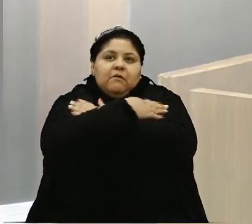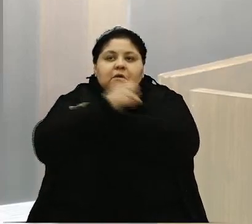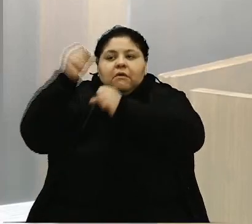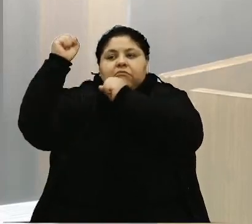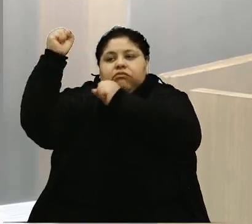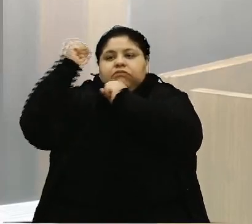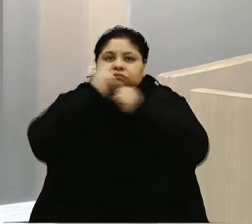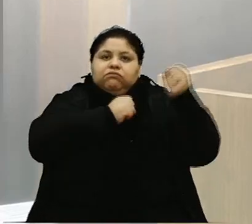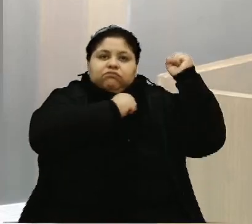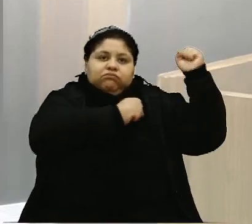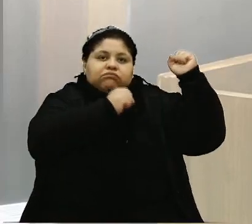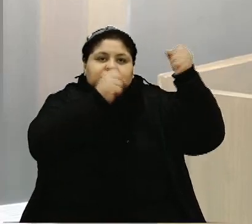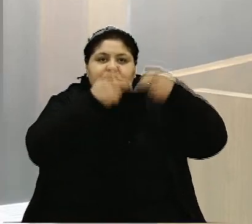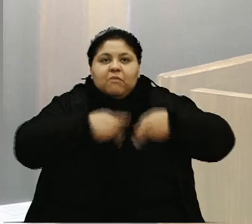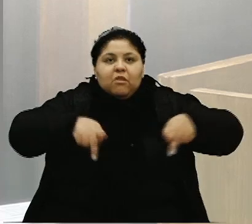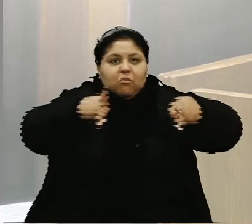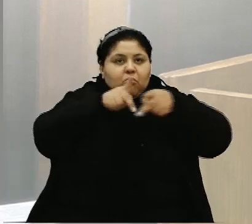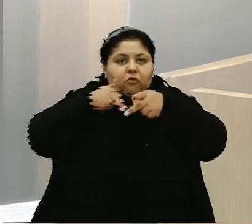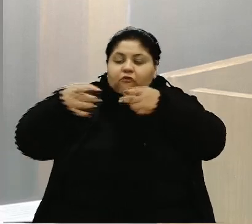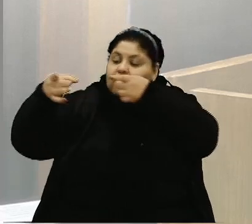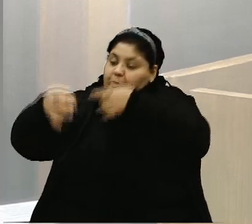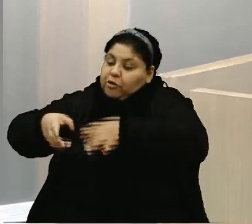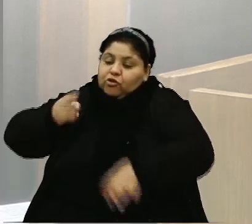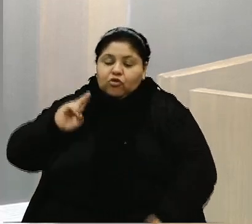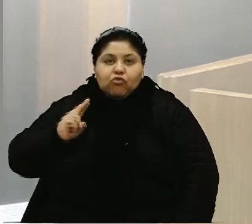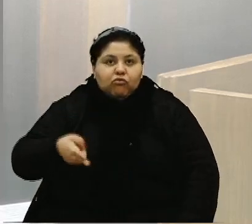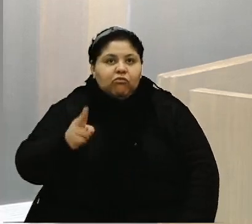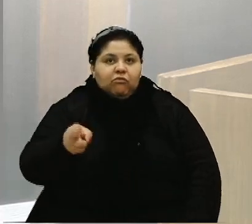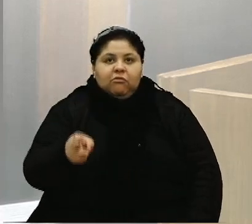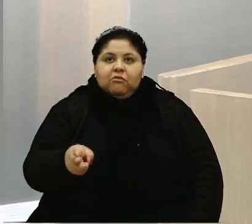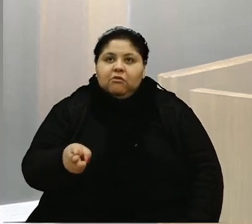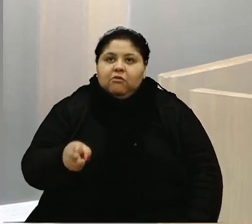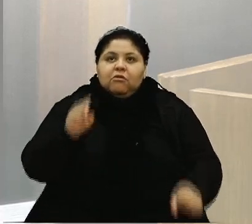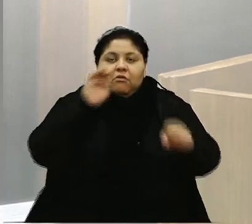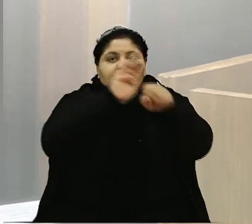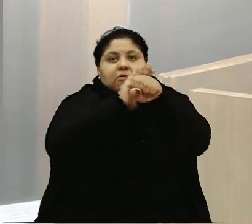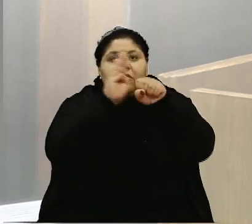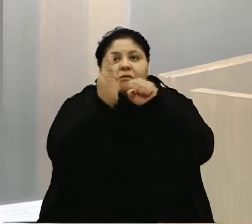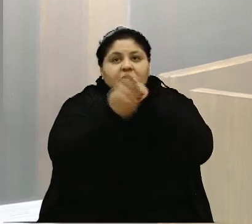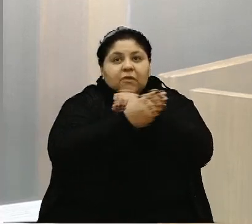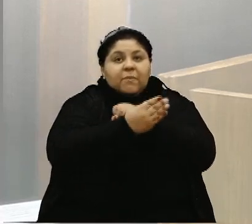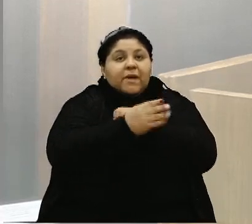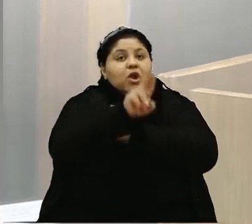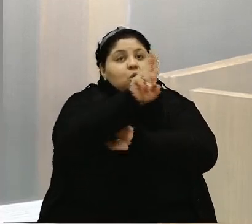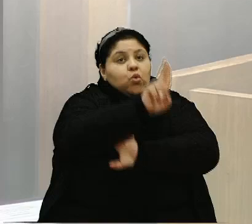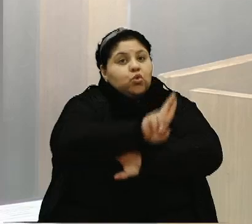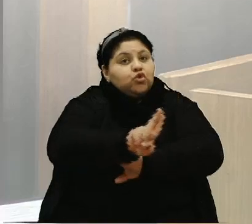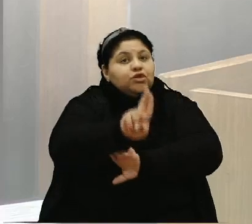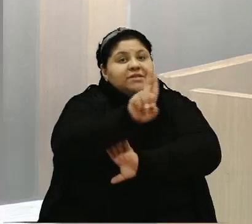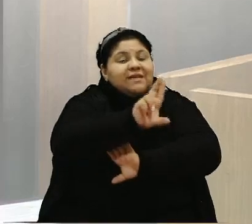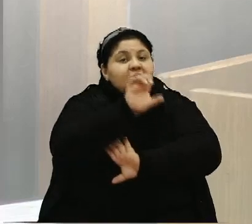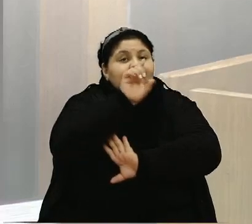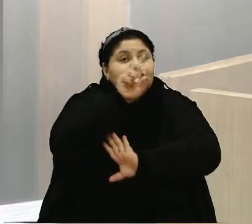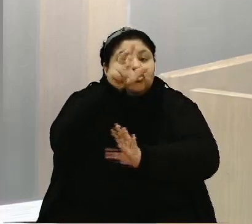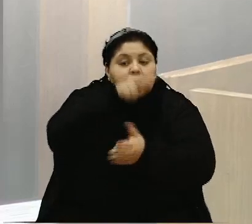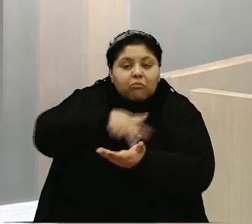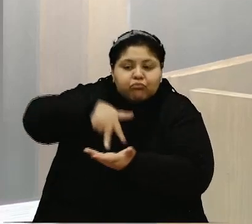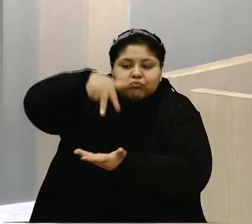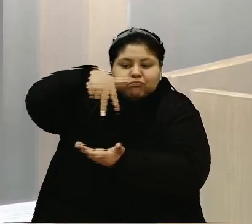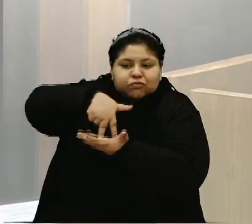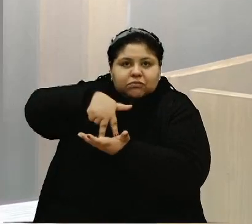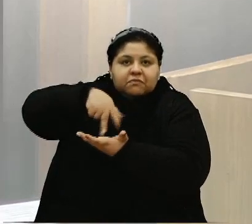povo, e o abandono continua. O bairro continua sendo utilizado como palanque